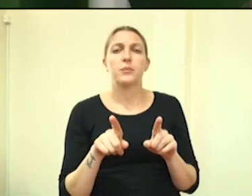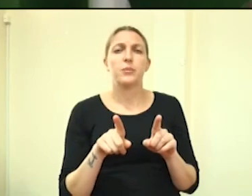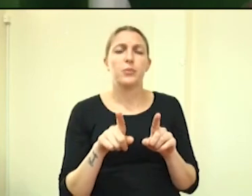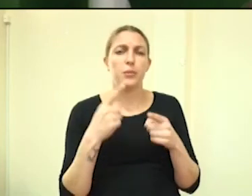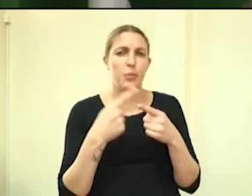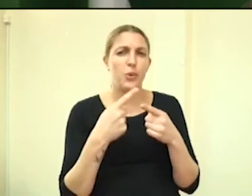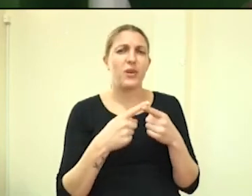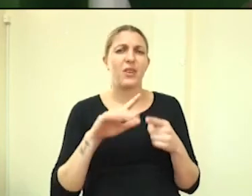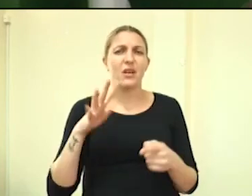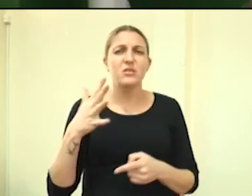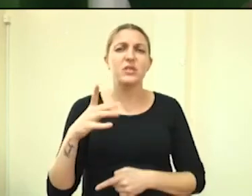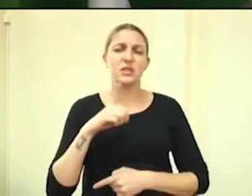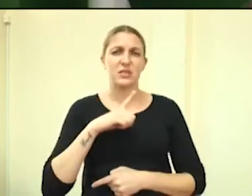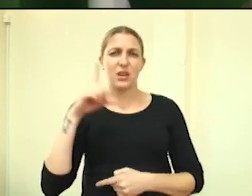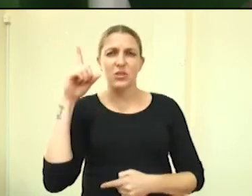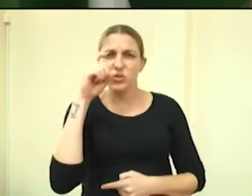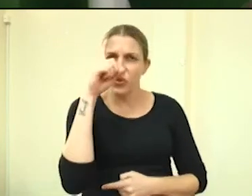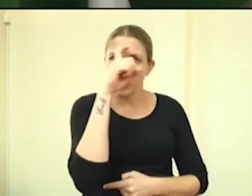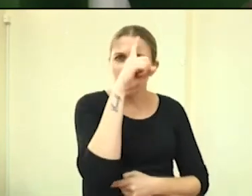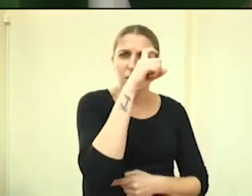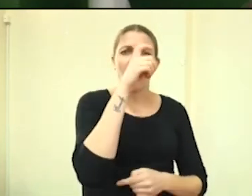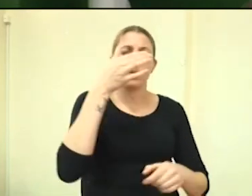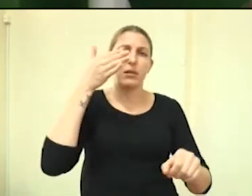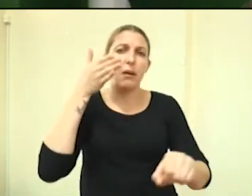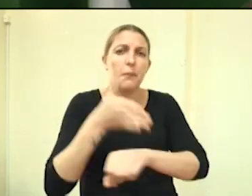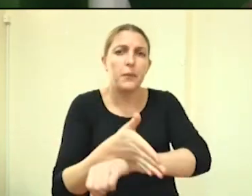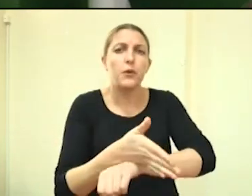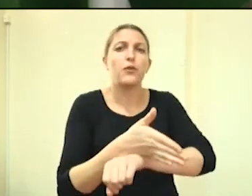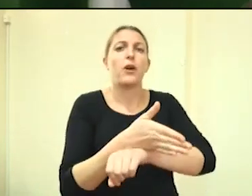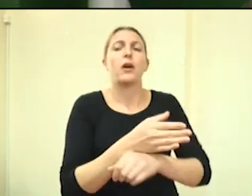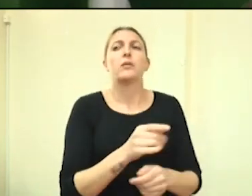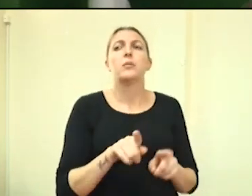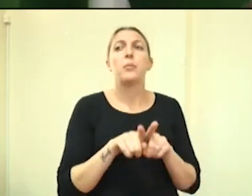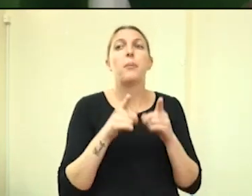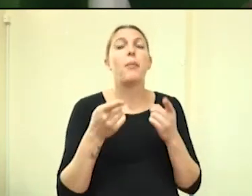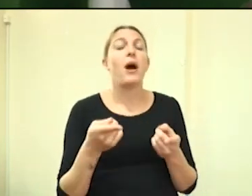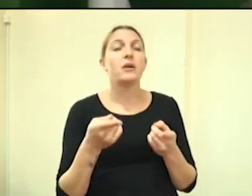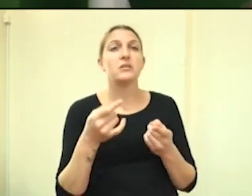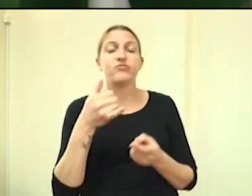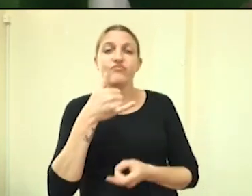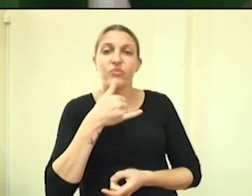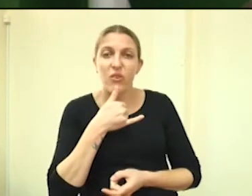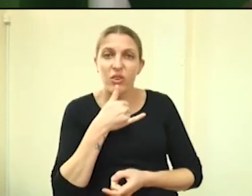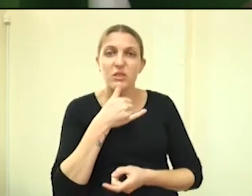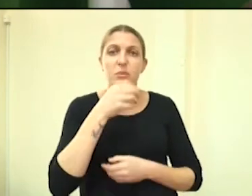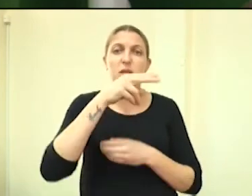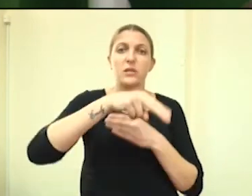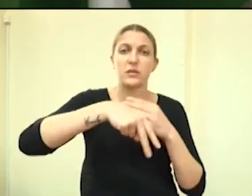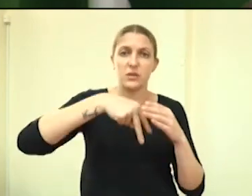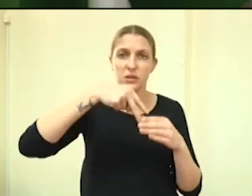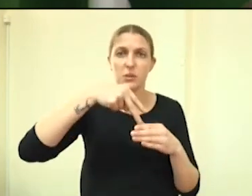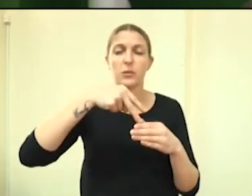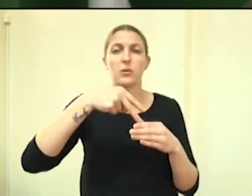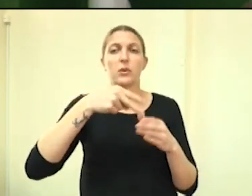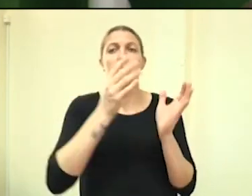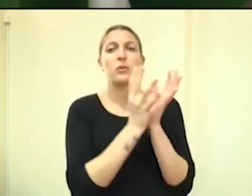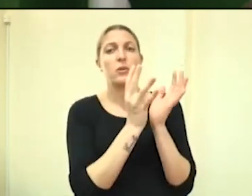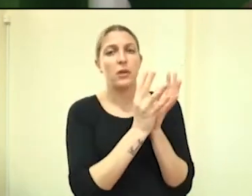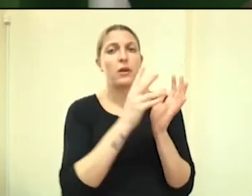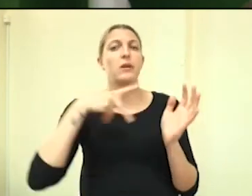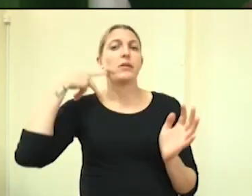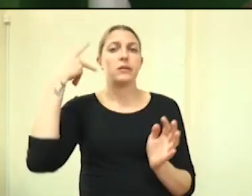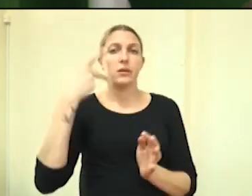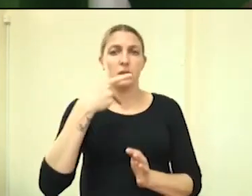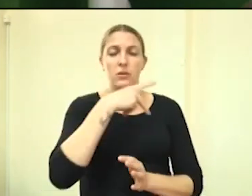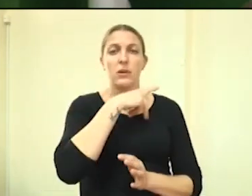aprovar alguns projetos, em fazer que o Executivo nos entenda. Mas, talvez, infelizmente, venha essa tribuna, meu nobre colega vereador Araújo, para dizer que,